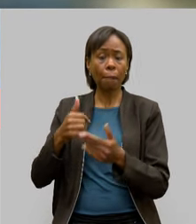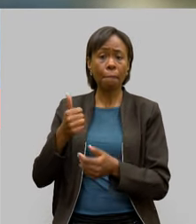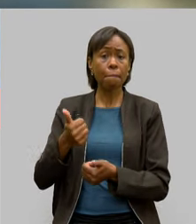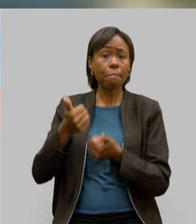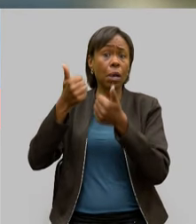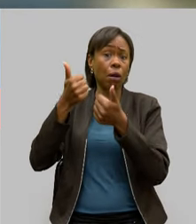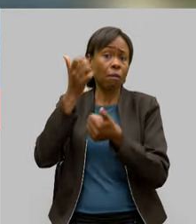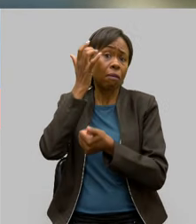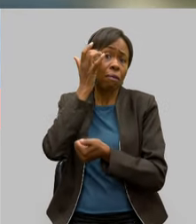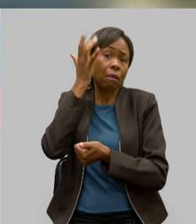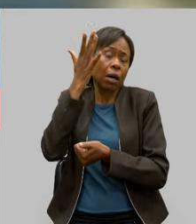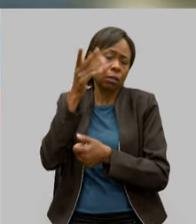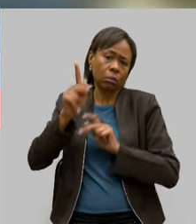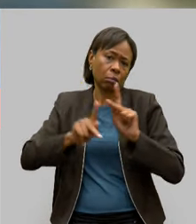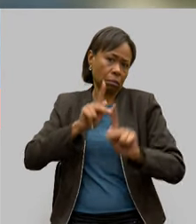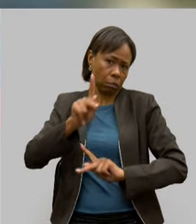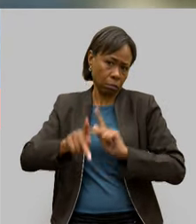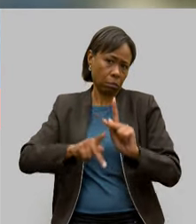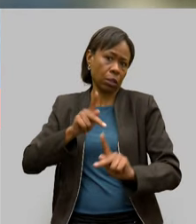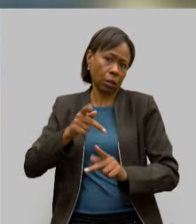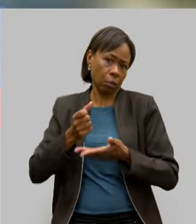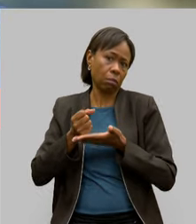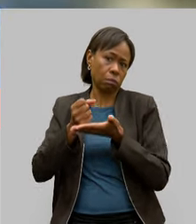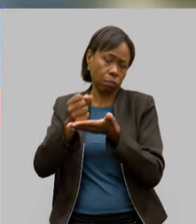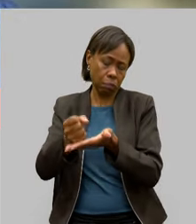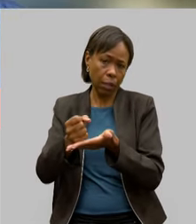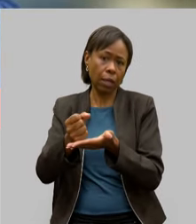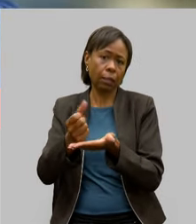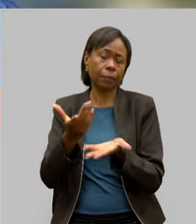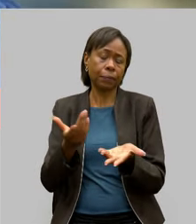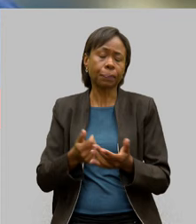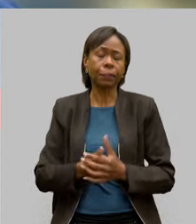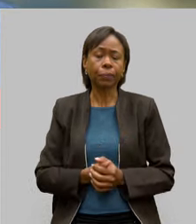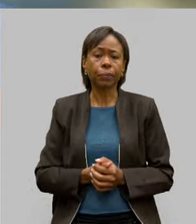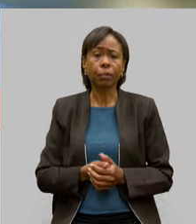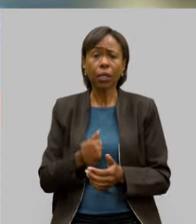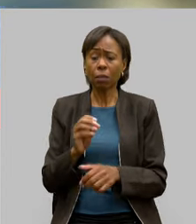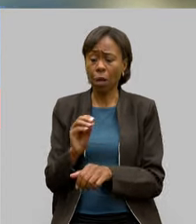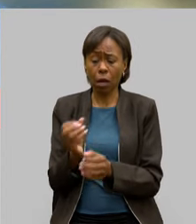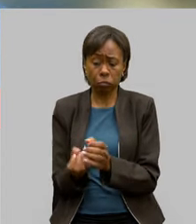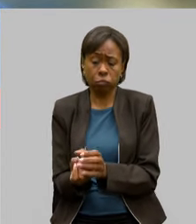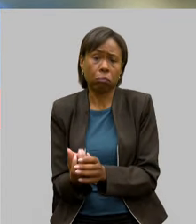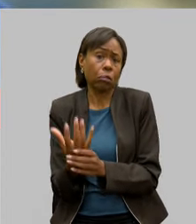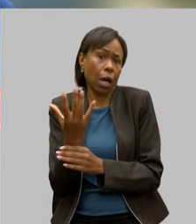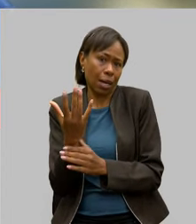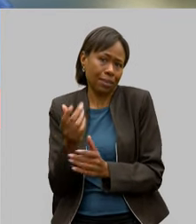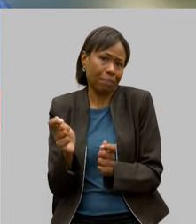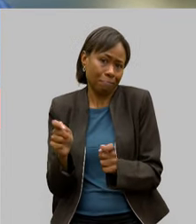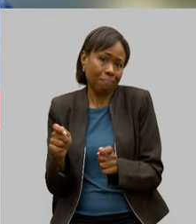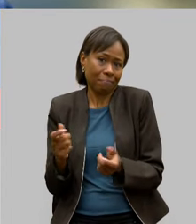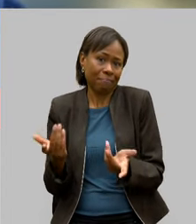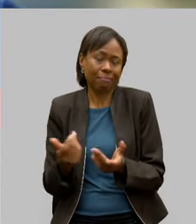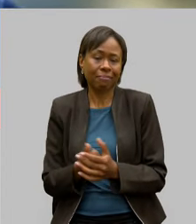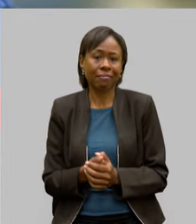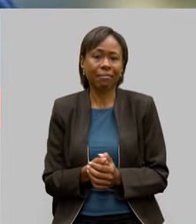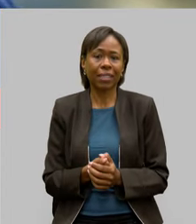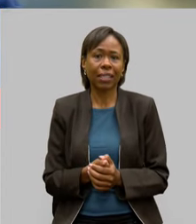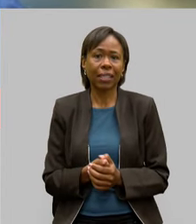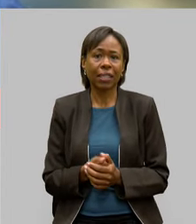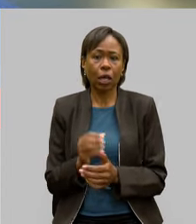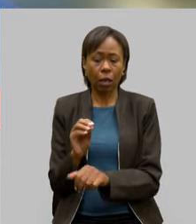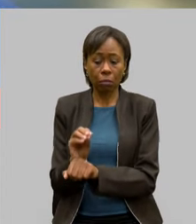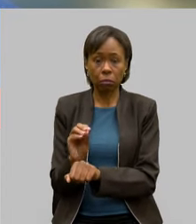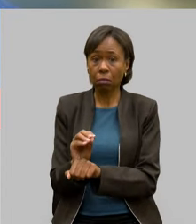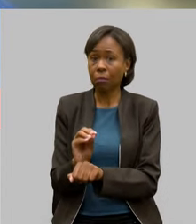para população enfim para para quem eh puder eh cultivar a planta né Essa questão do de poder cultivar é um